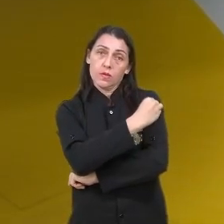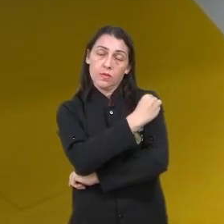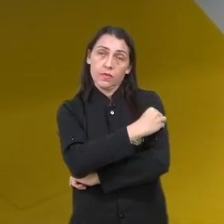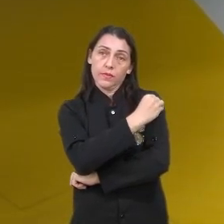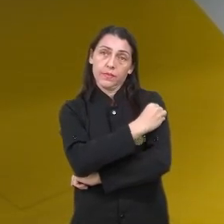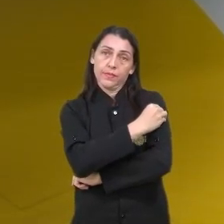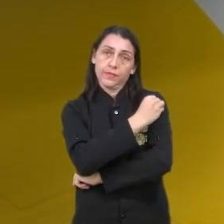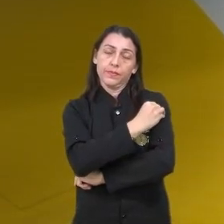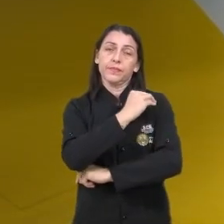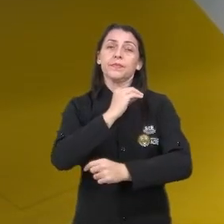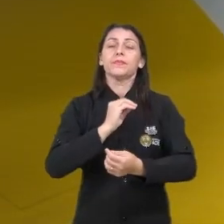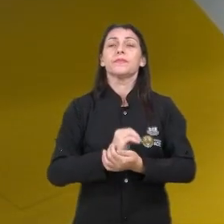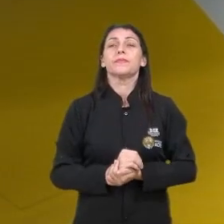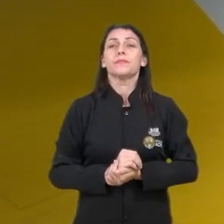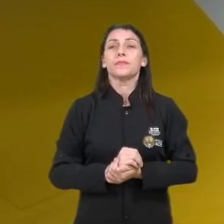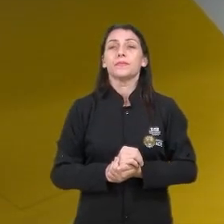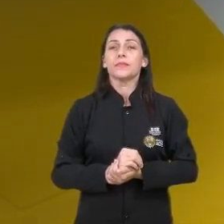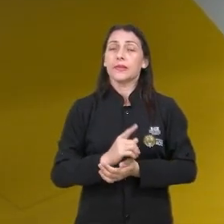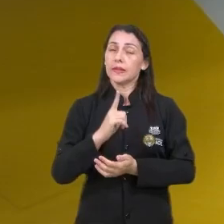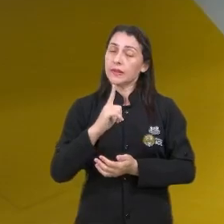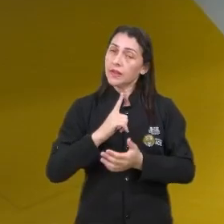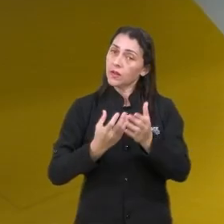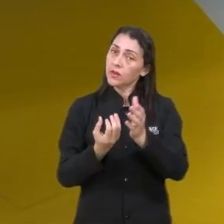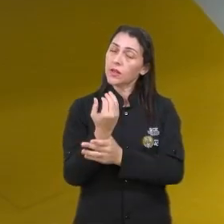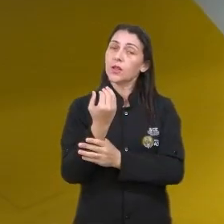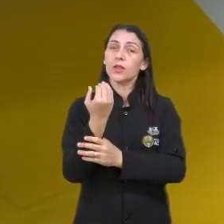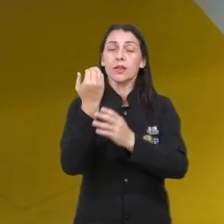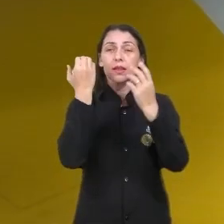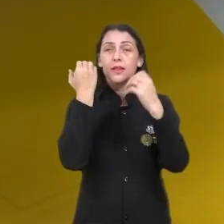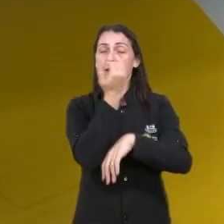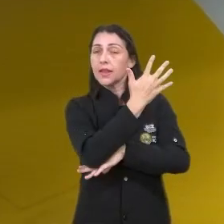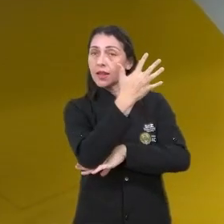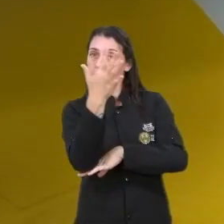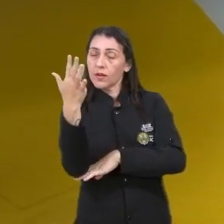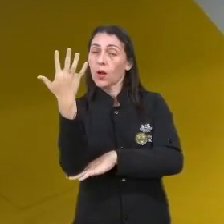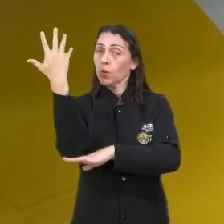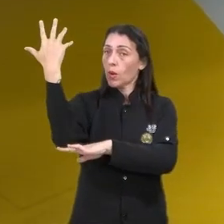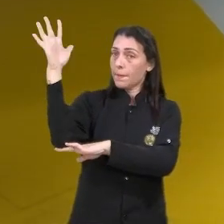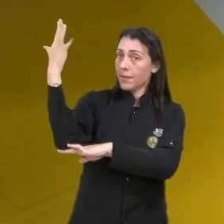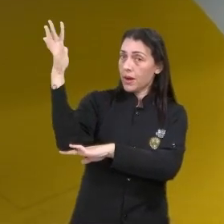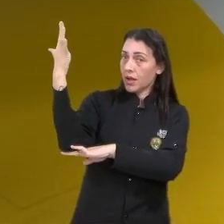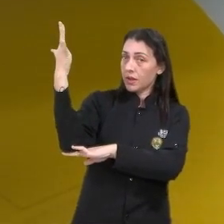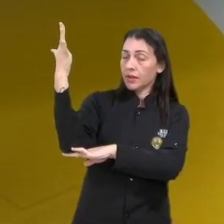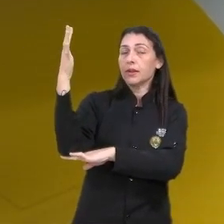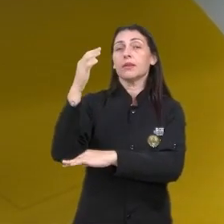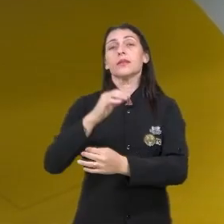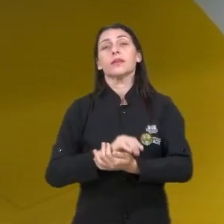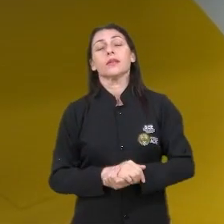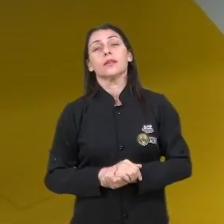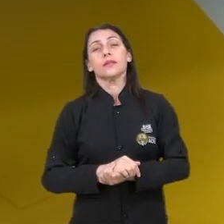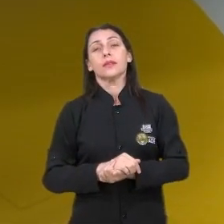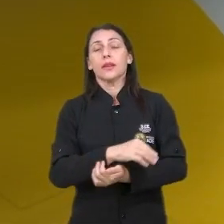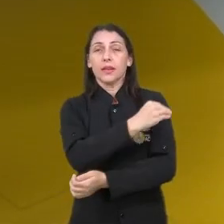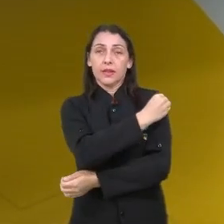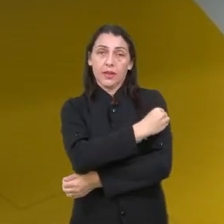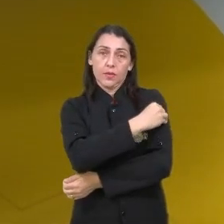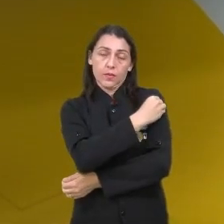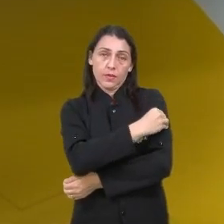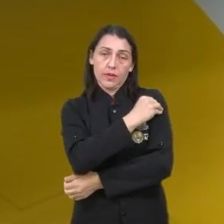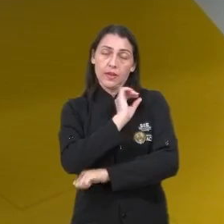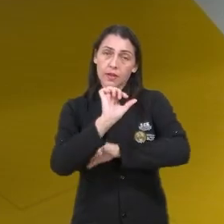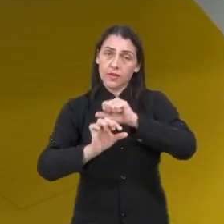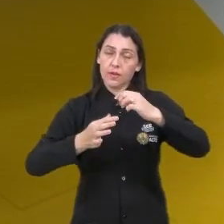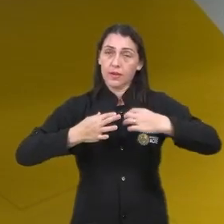O algodão tem origem natural, vem de uma planta, e esse algodão, essa fibra,